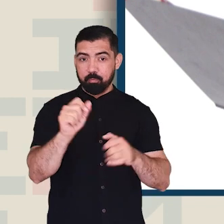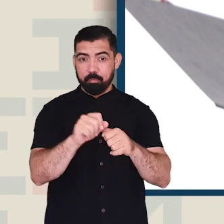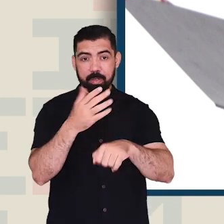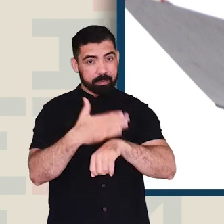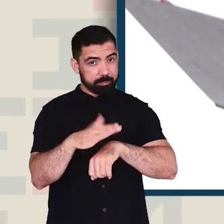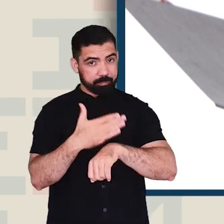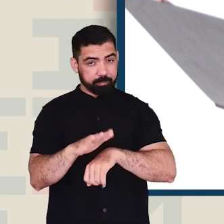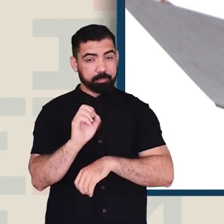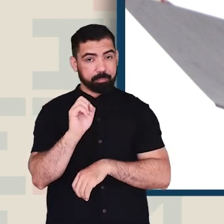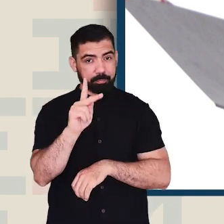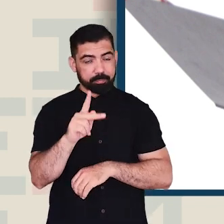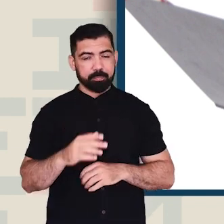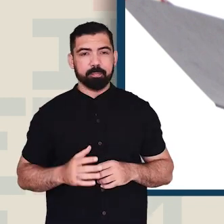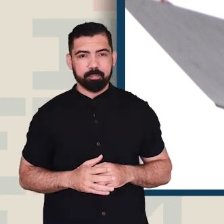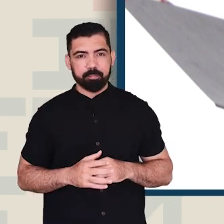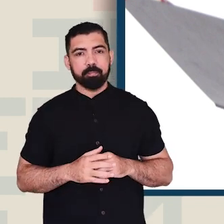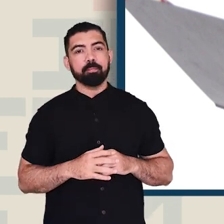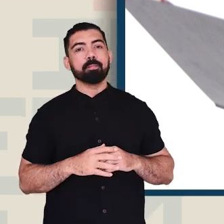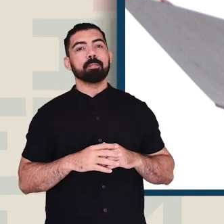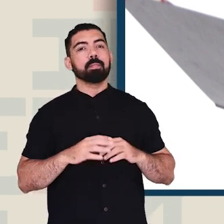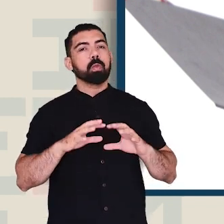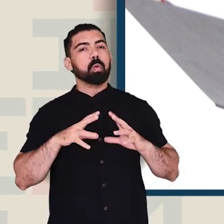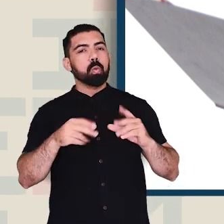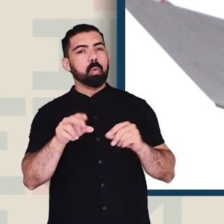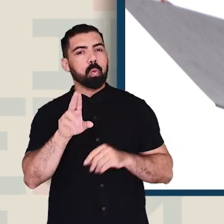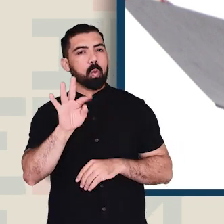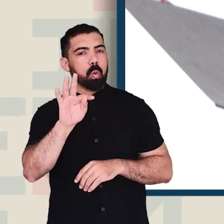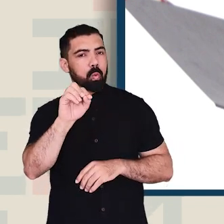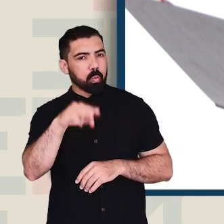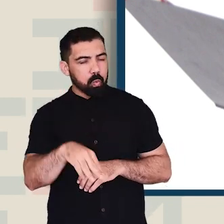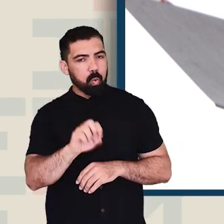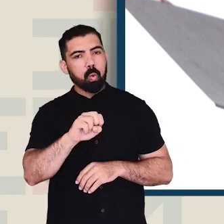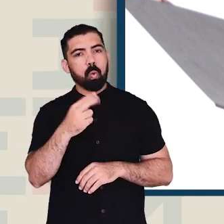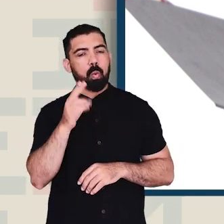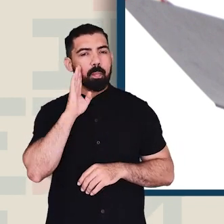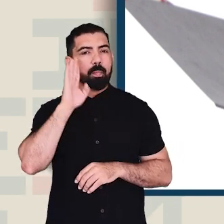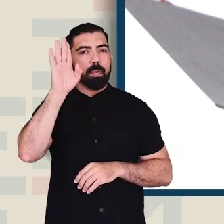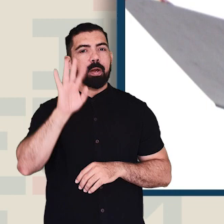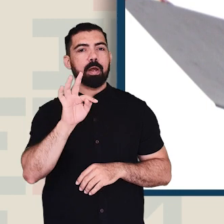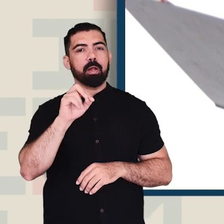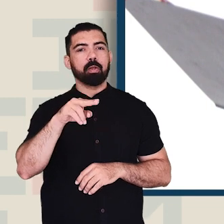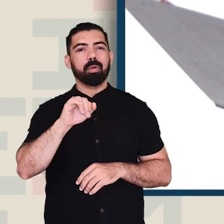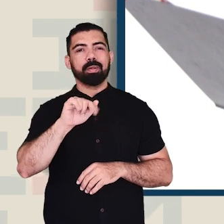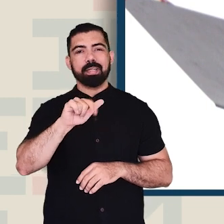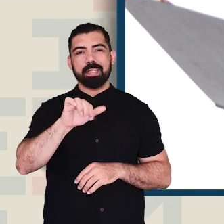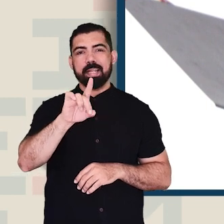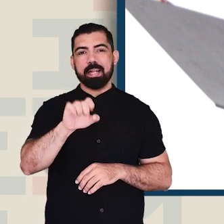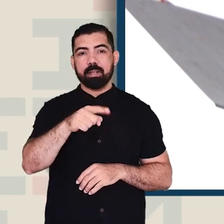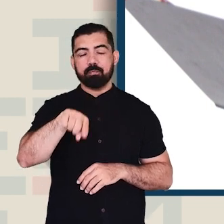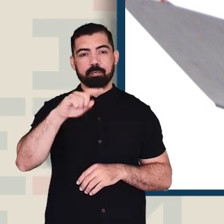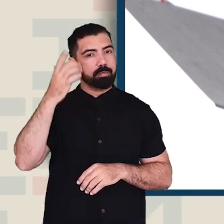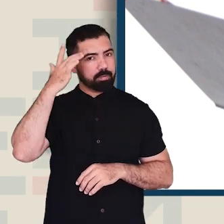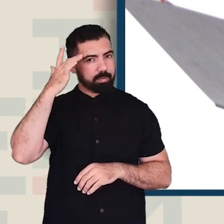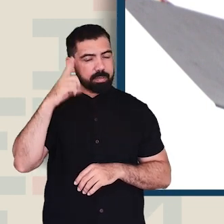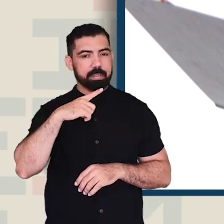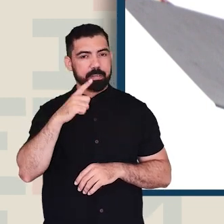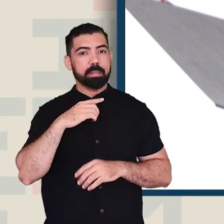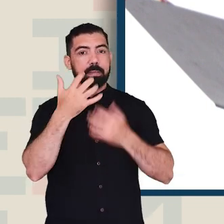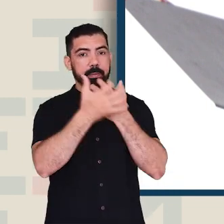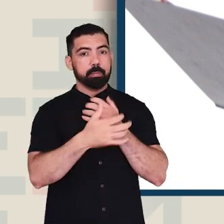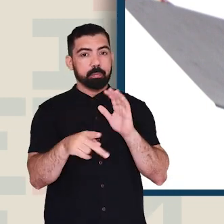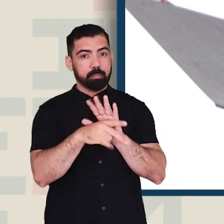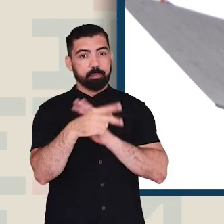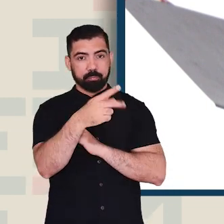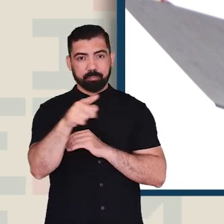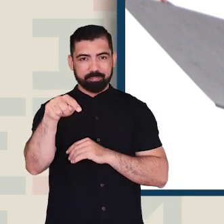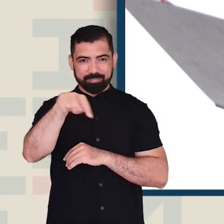exercício em todas as tonalidades ou então nas principais tonalidades que vocês acham que tem músicas do repertório de